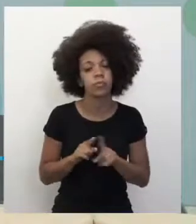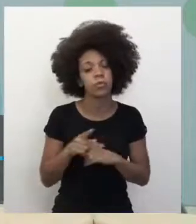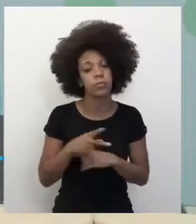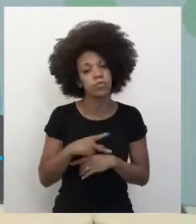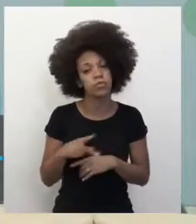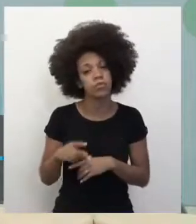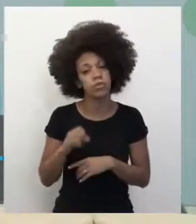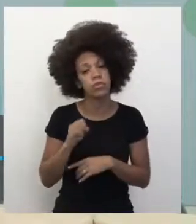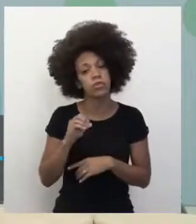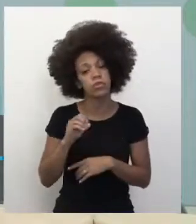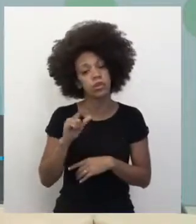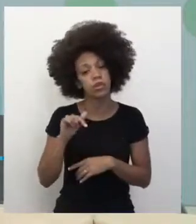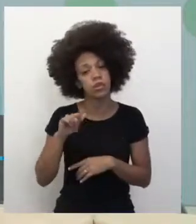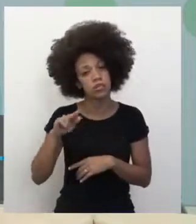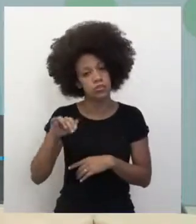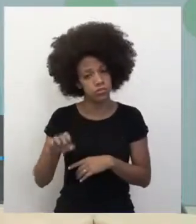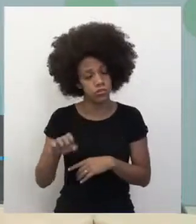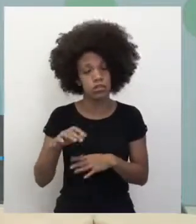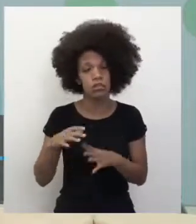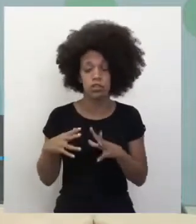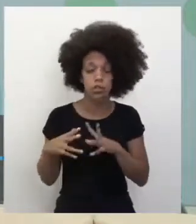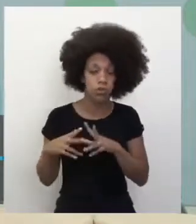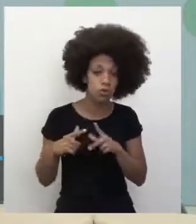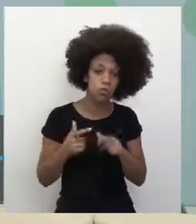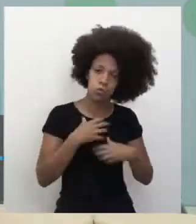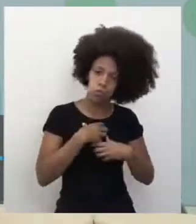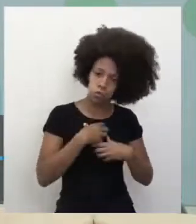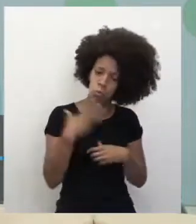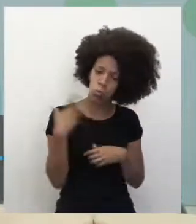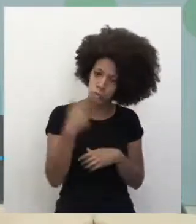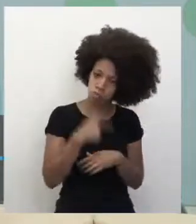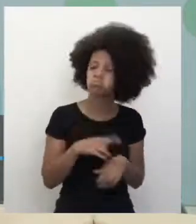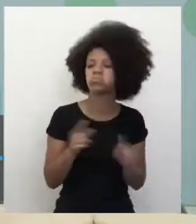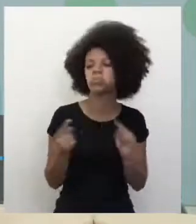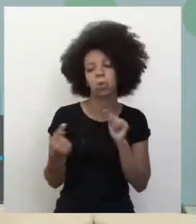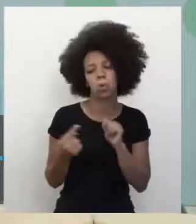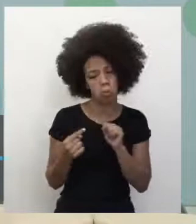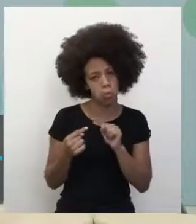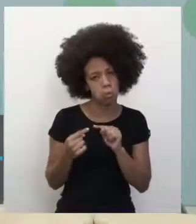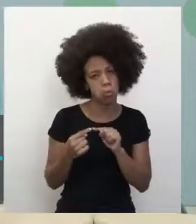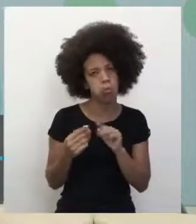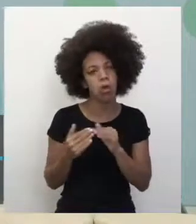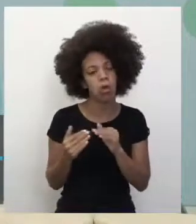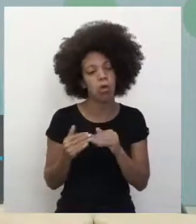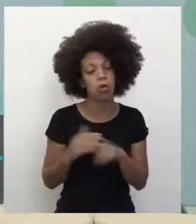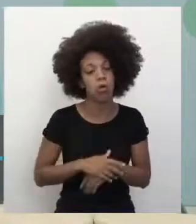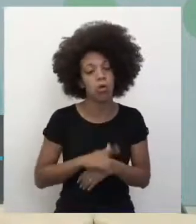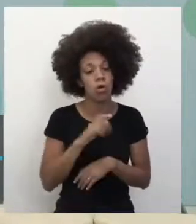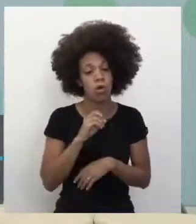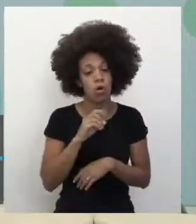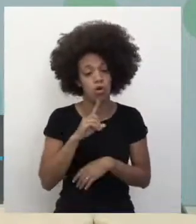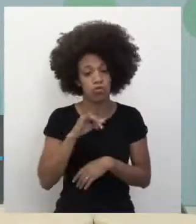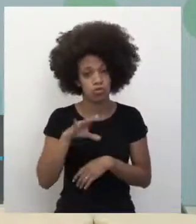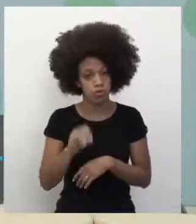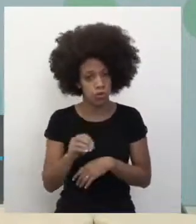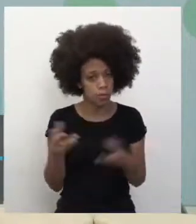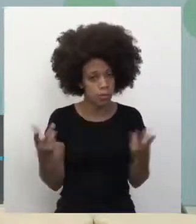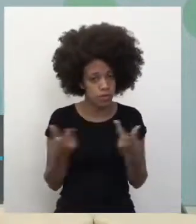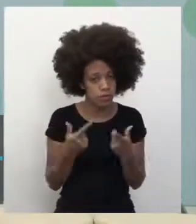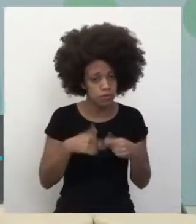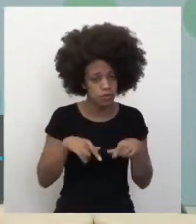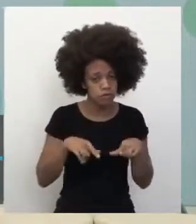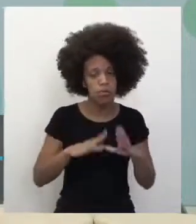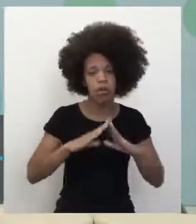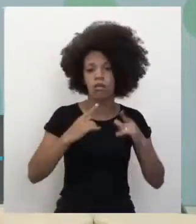Solange diz que todos os estilos são muito bonitos, realmente concordo com ela, né? O gótico é maravilhoso, a igreja é linda,